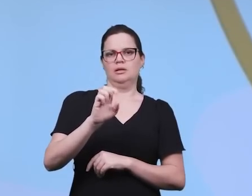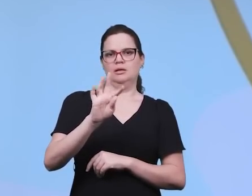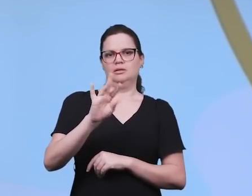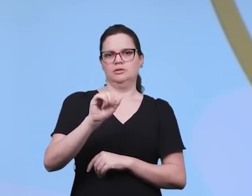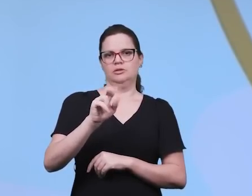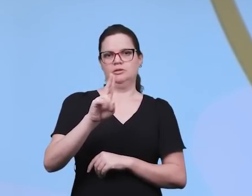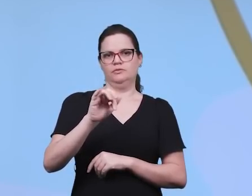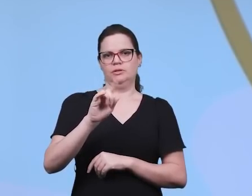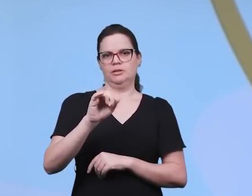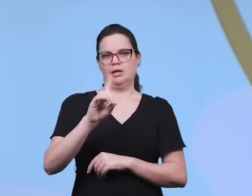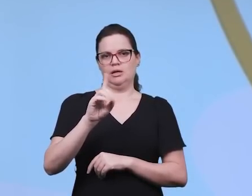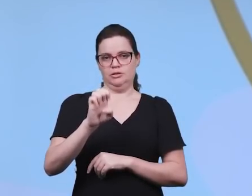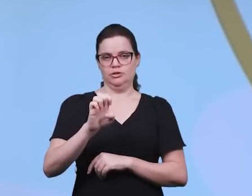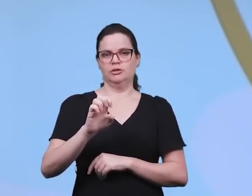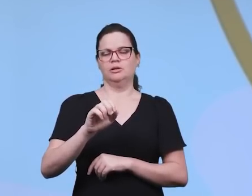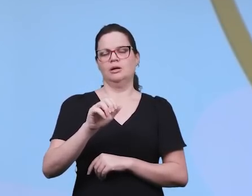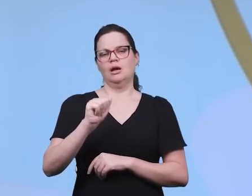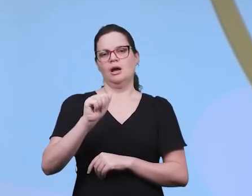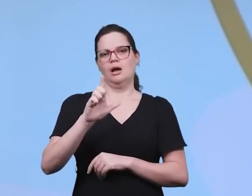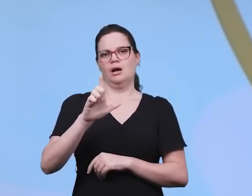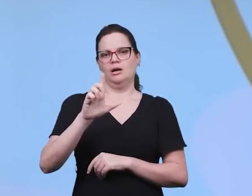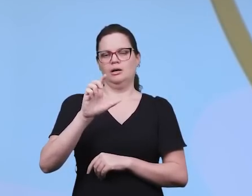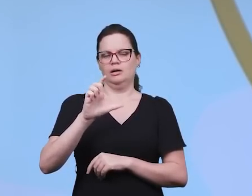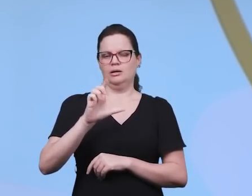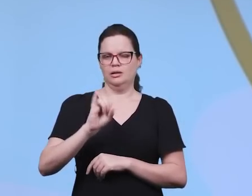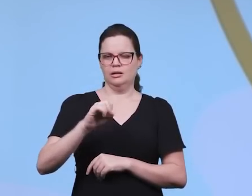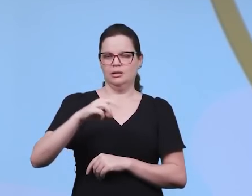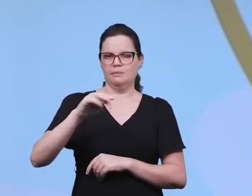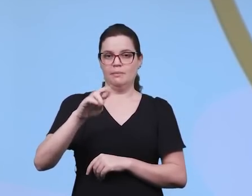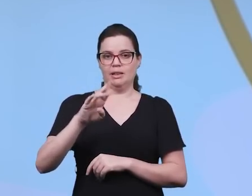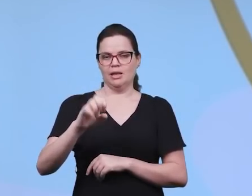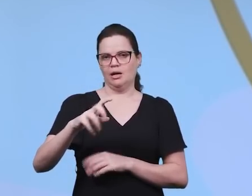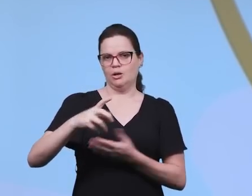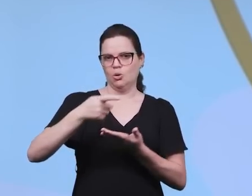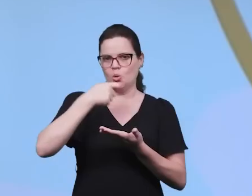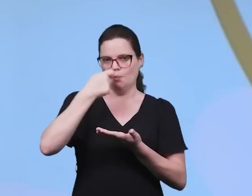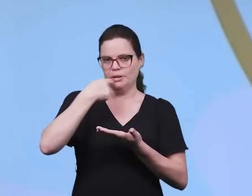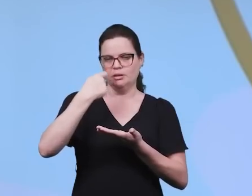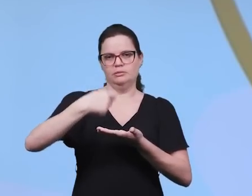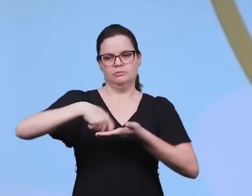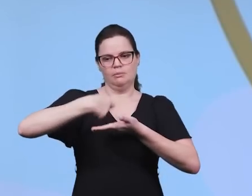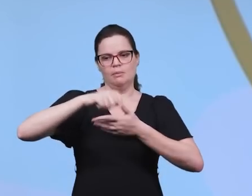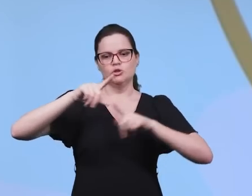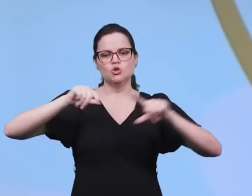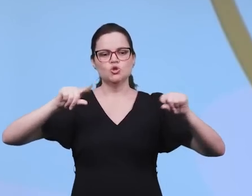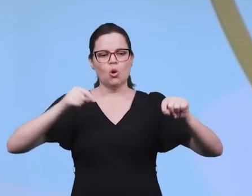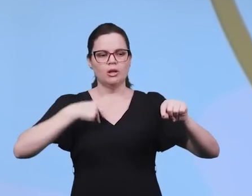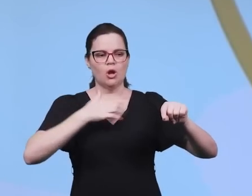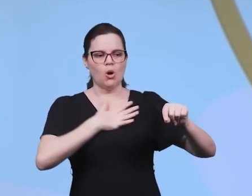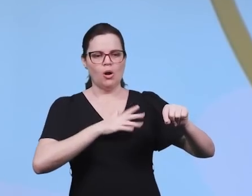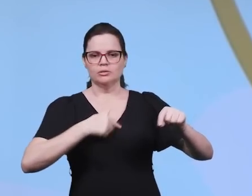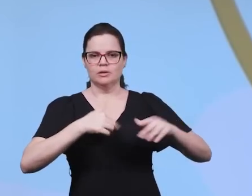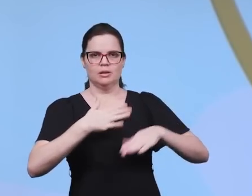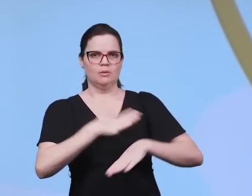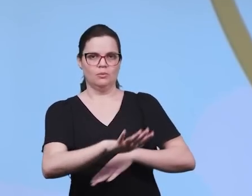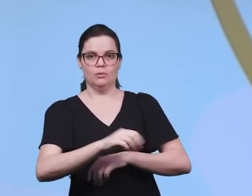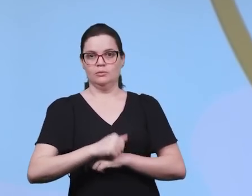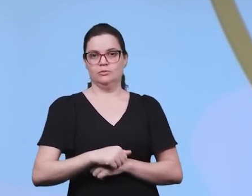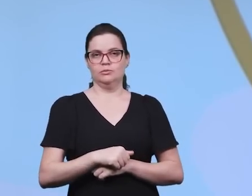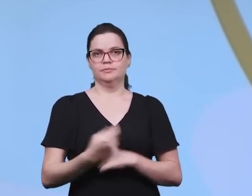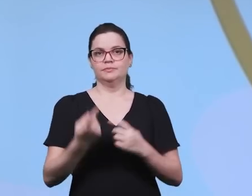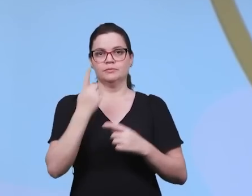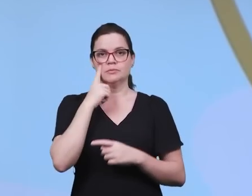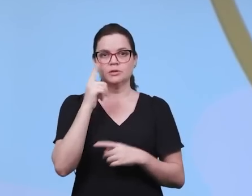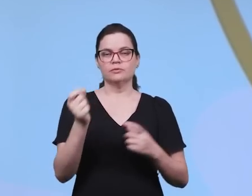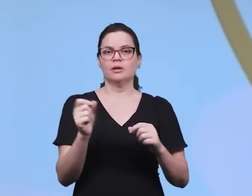certa seletividade. Então, os estudos que ela vem trazendo, as informações que ela vem trazendo, vão mostrando que há uma possibilidade muito grande